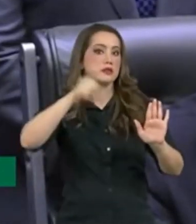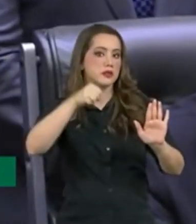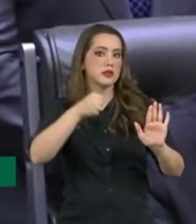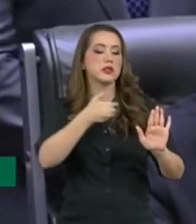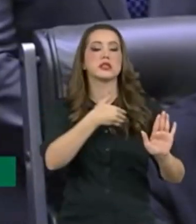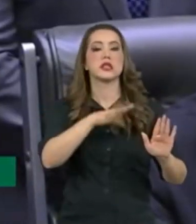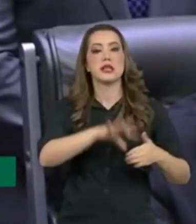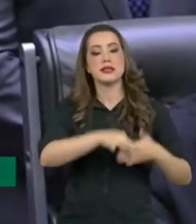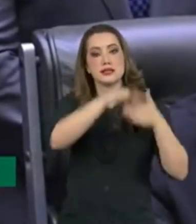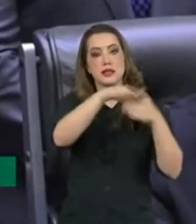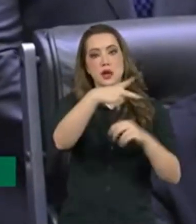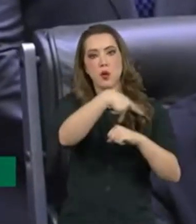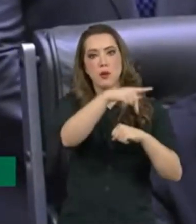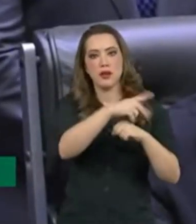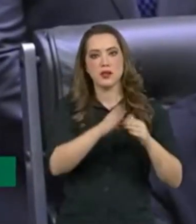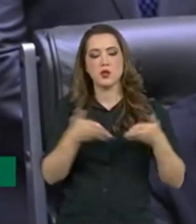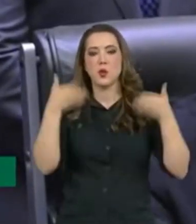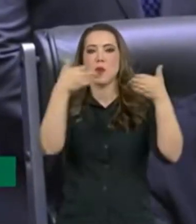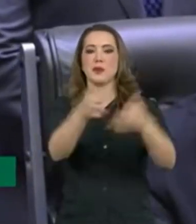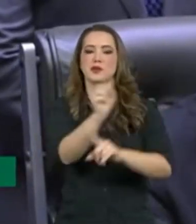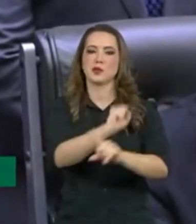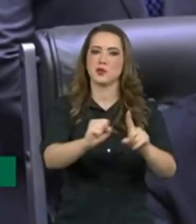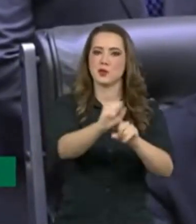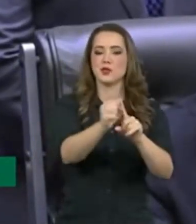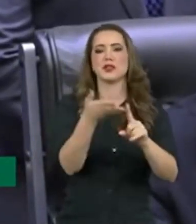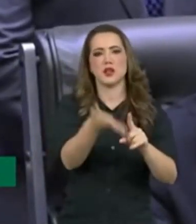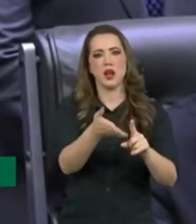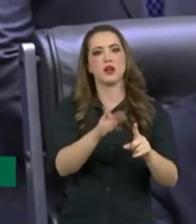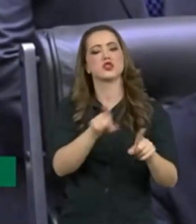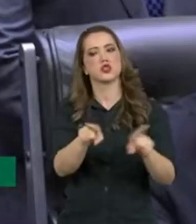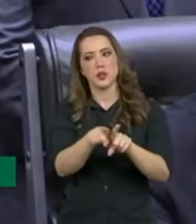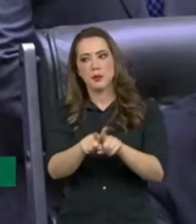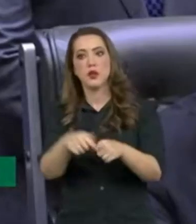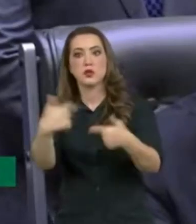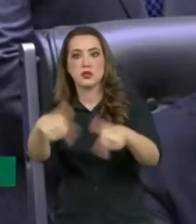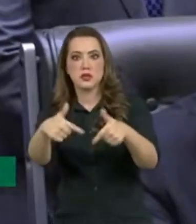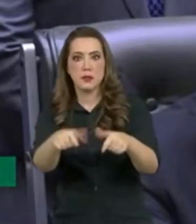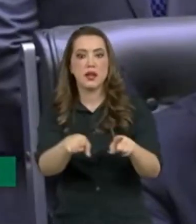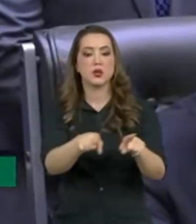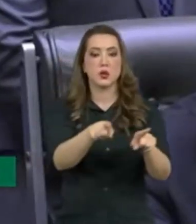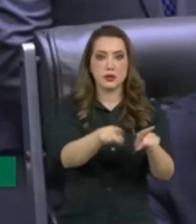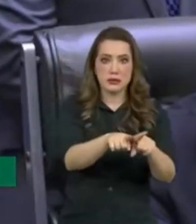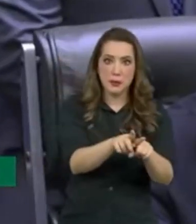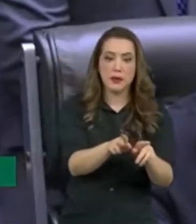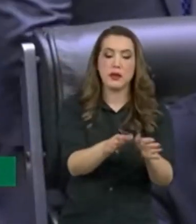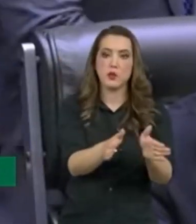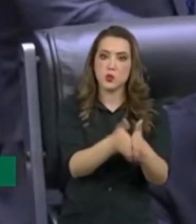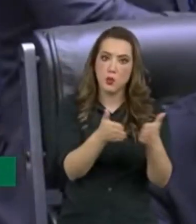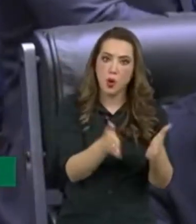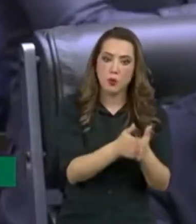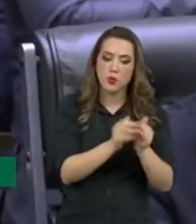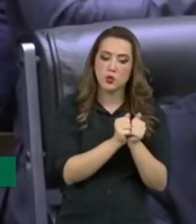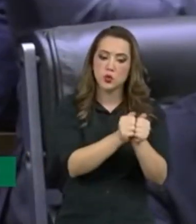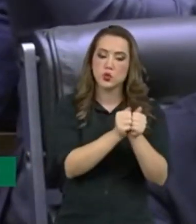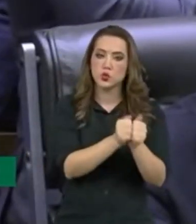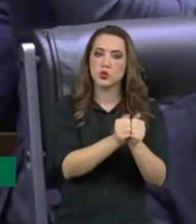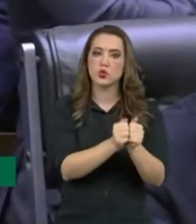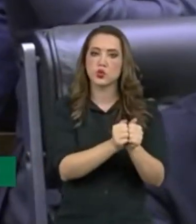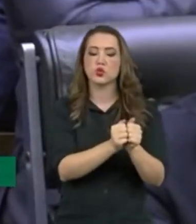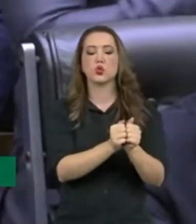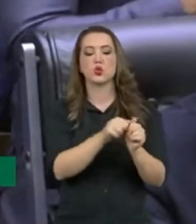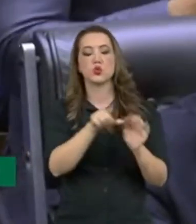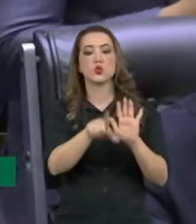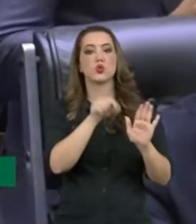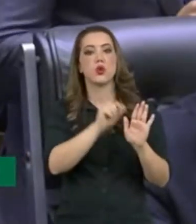com a mais ampla participação social, incluindo os trabalhadores e os mais pobres no orçamento e nas decisões